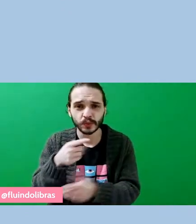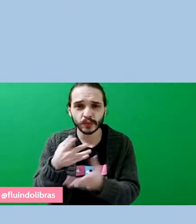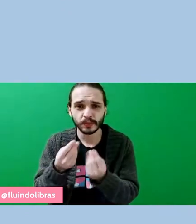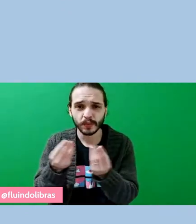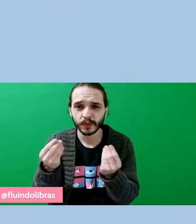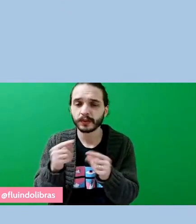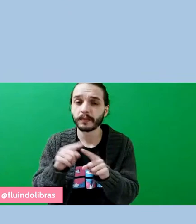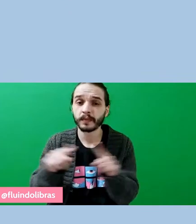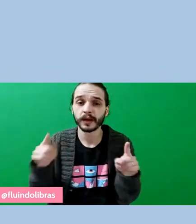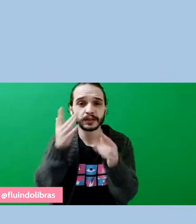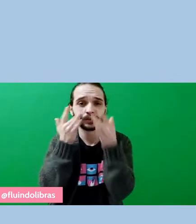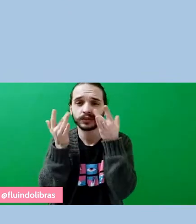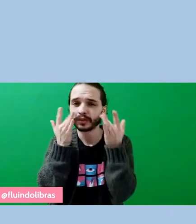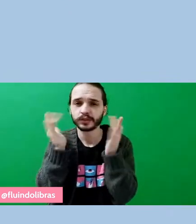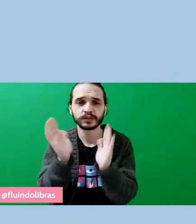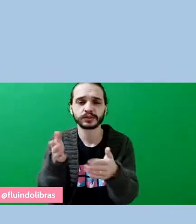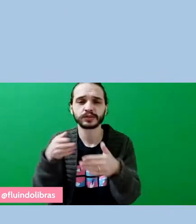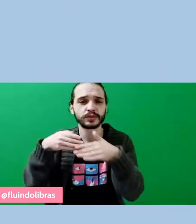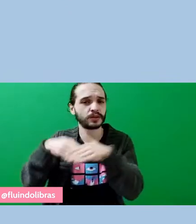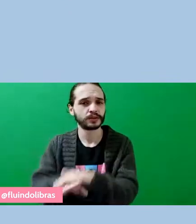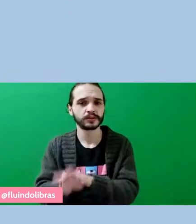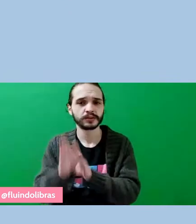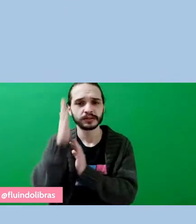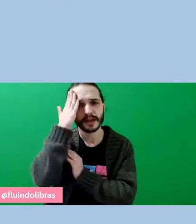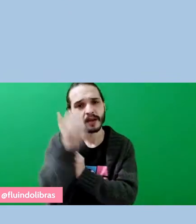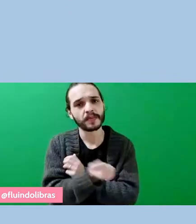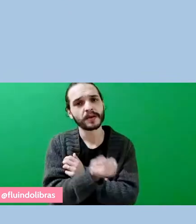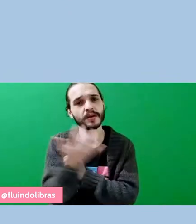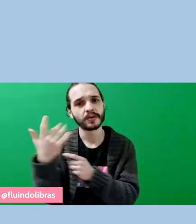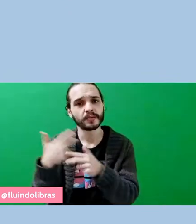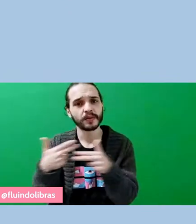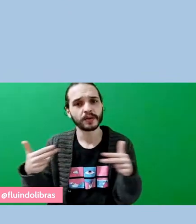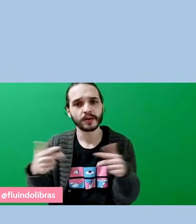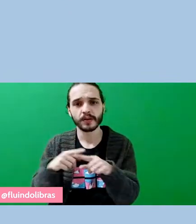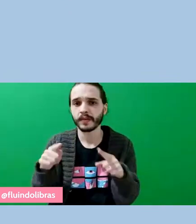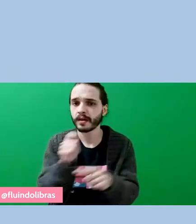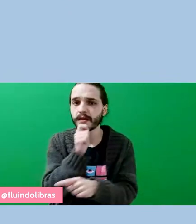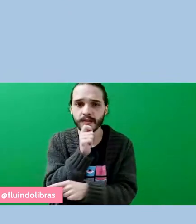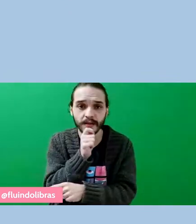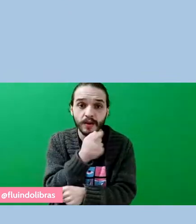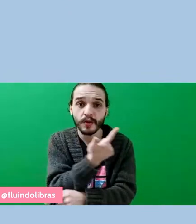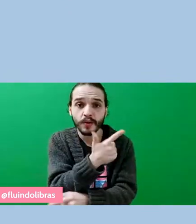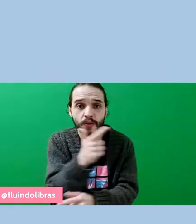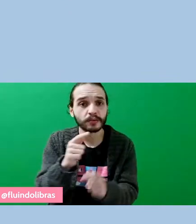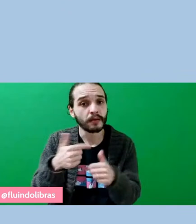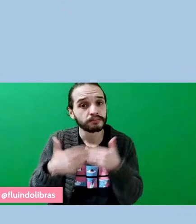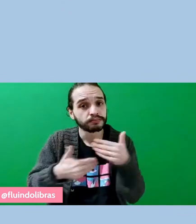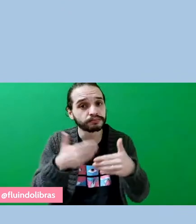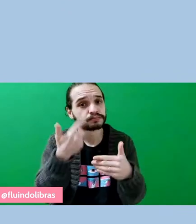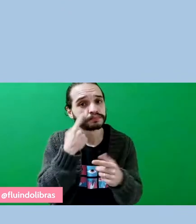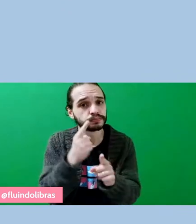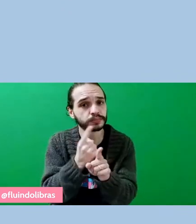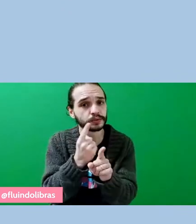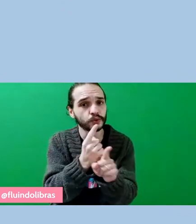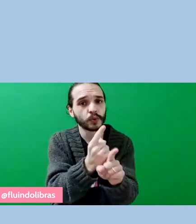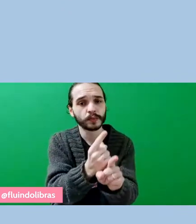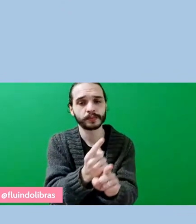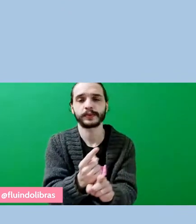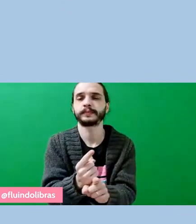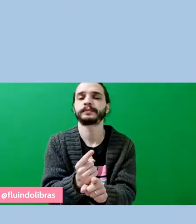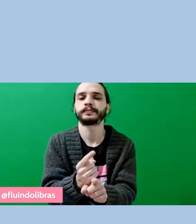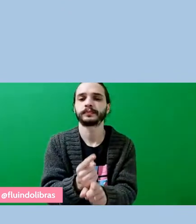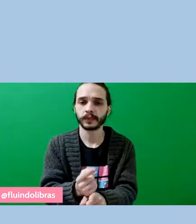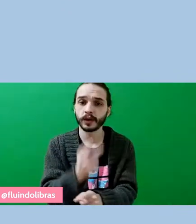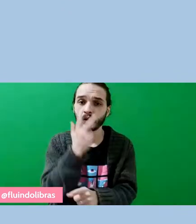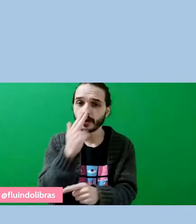gente está acostumado, entrar no teatro falando, gente, a gente sabe de algumas coisas, mas várias não, vamos descobrir? Então, deixar isso vir pro